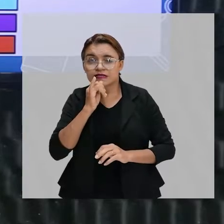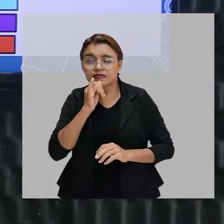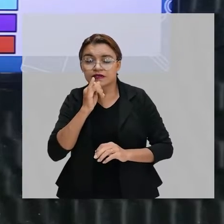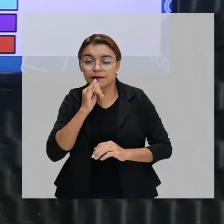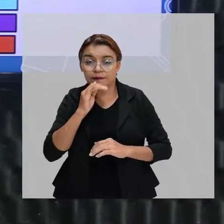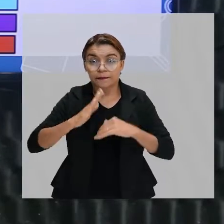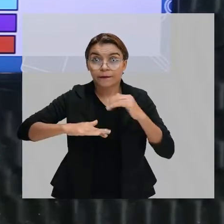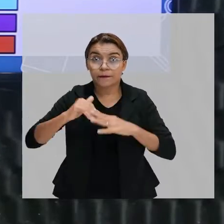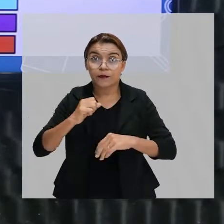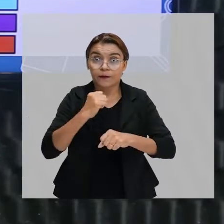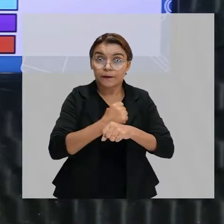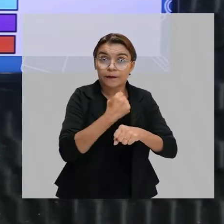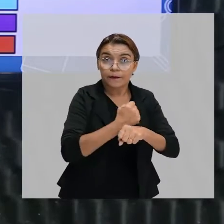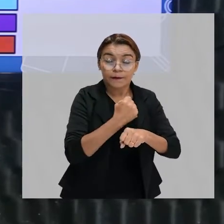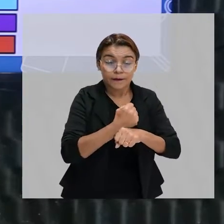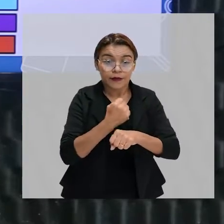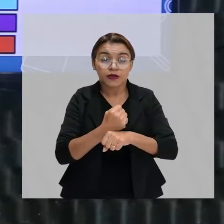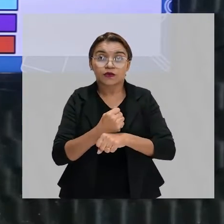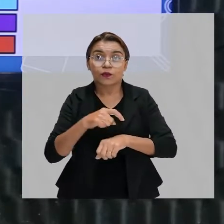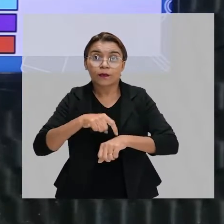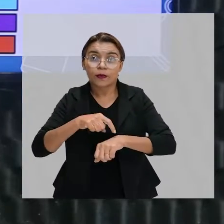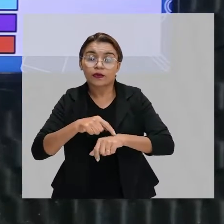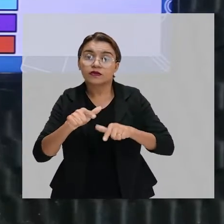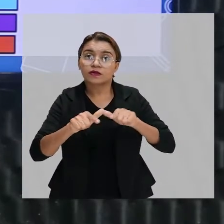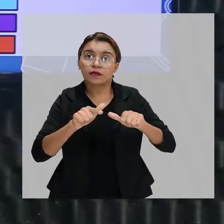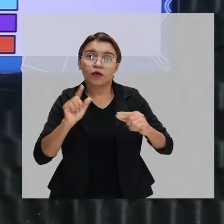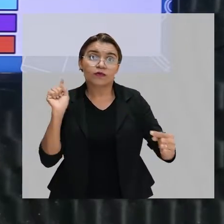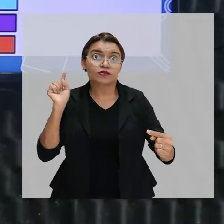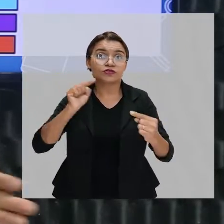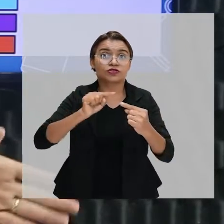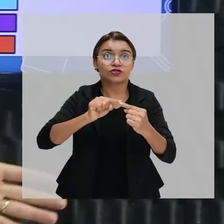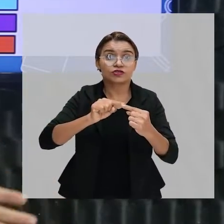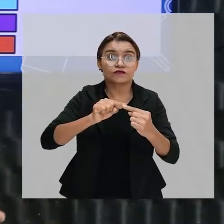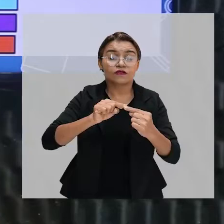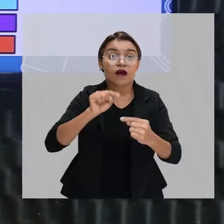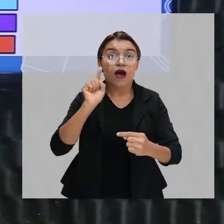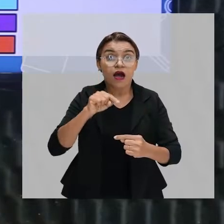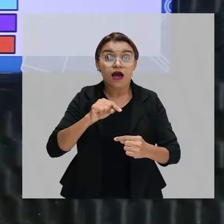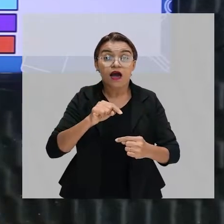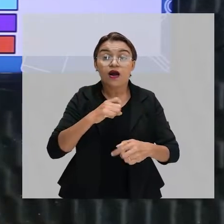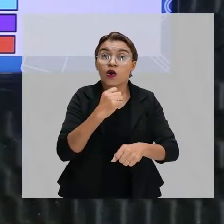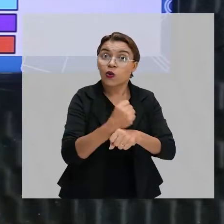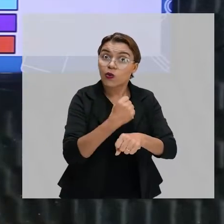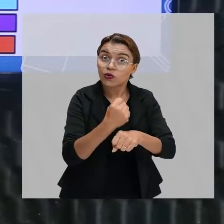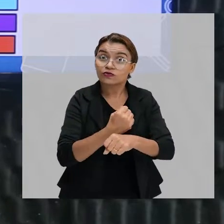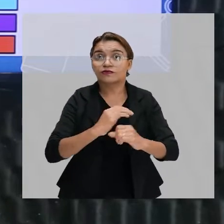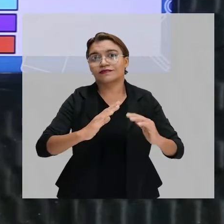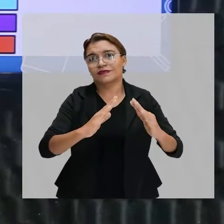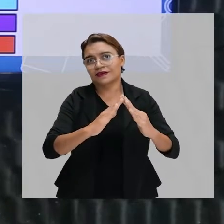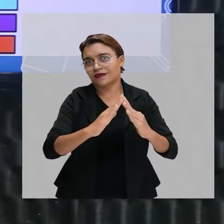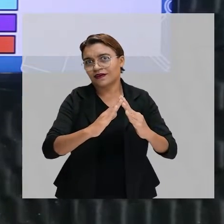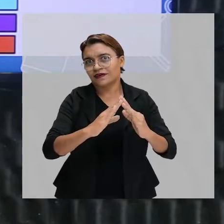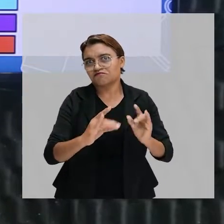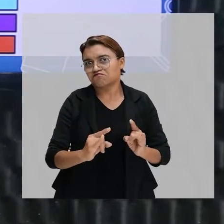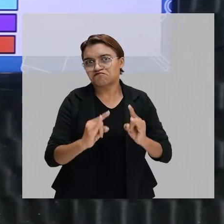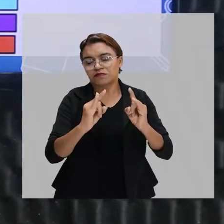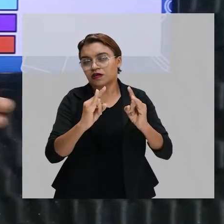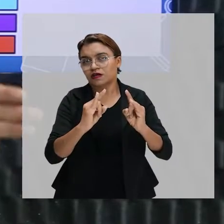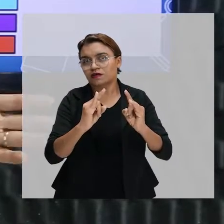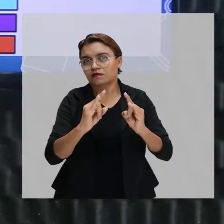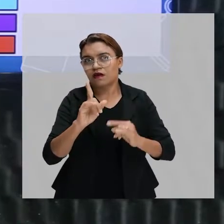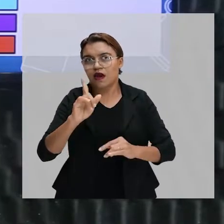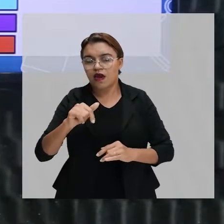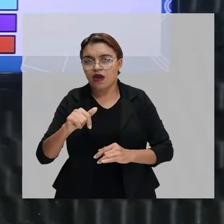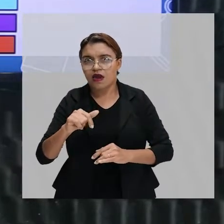executar o seu trabalho o objetivo dele por exemplo é de construir uma casa e não é de